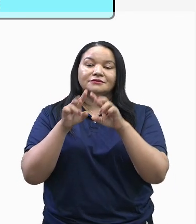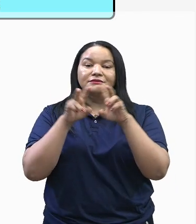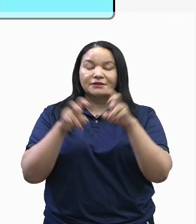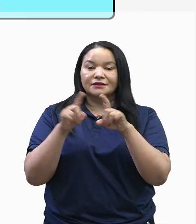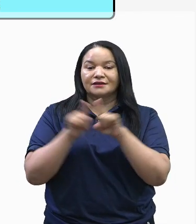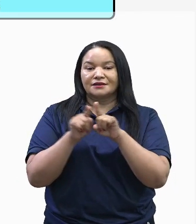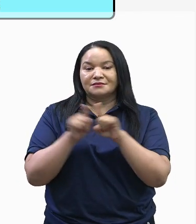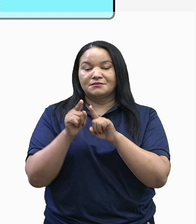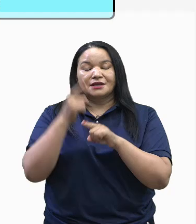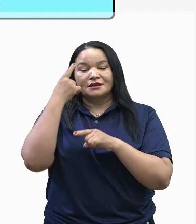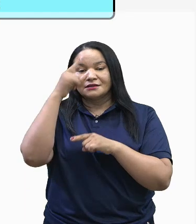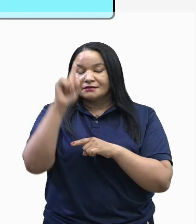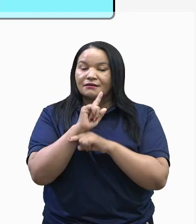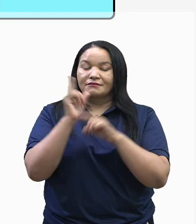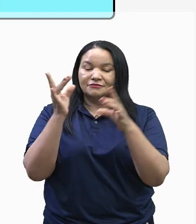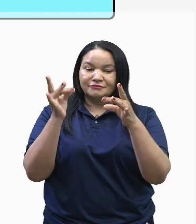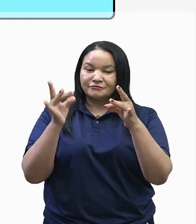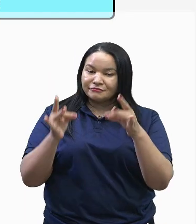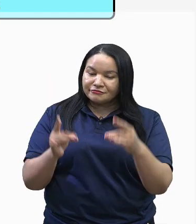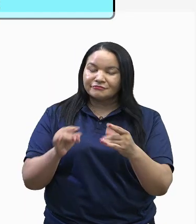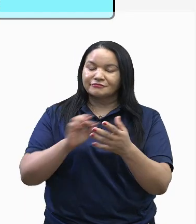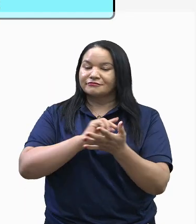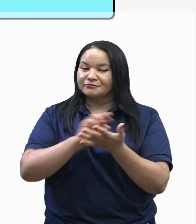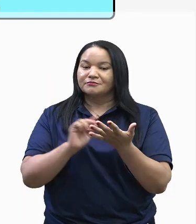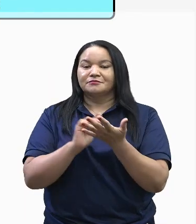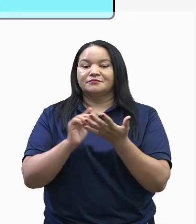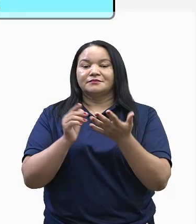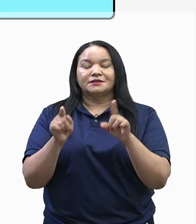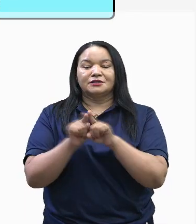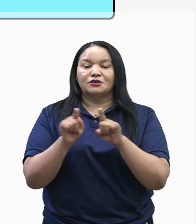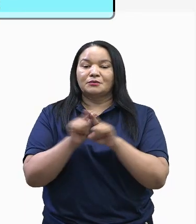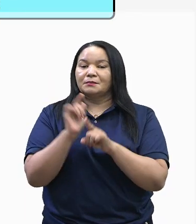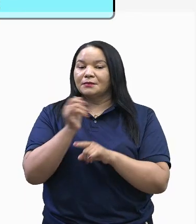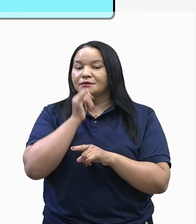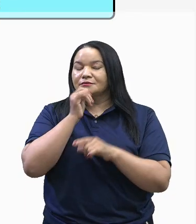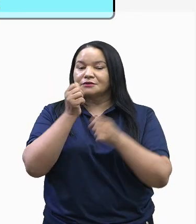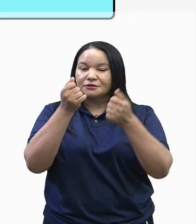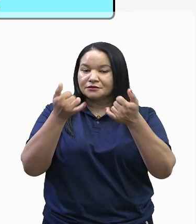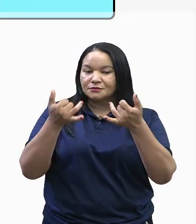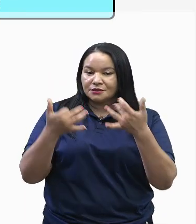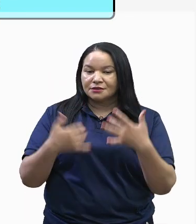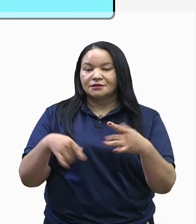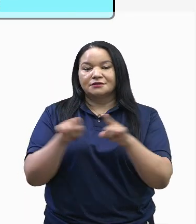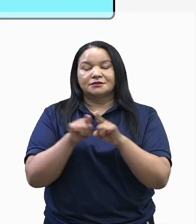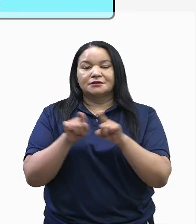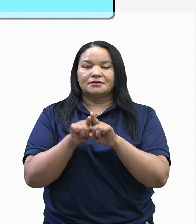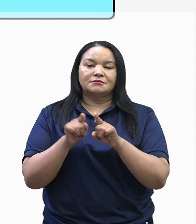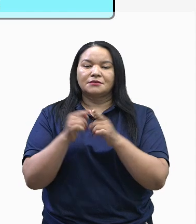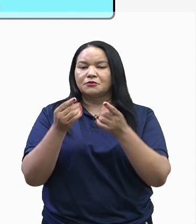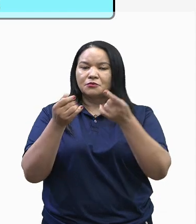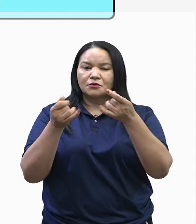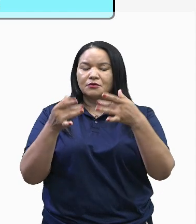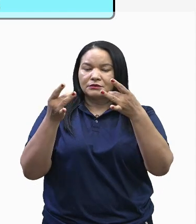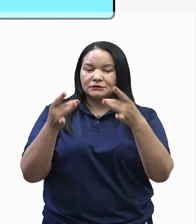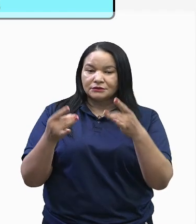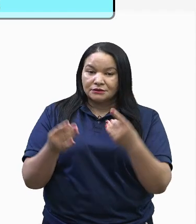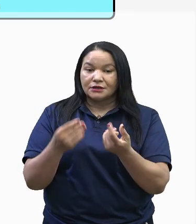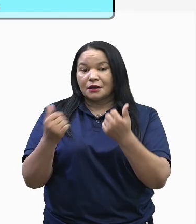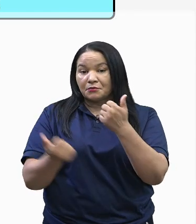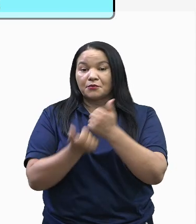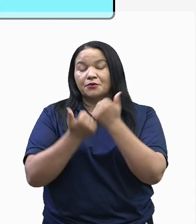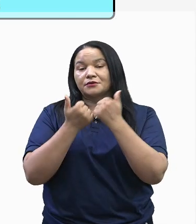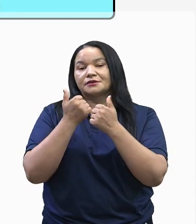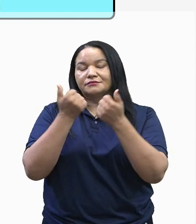ideias com mais detalhes. Damos exemplos e argumentos para apoiar o que estamos